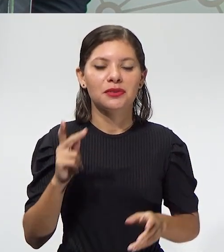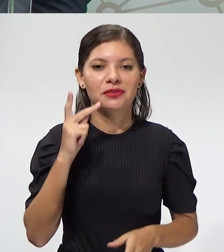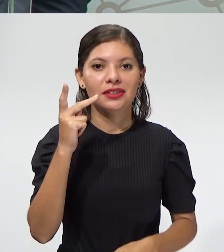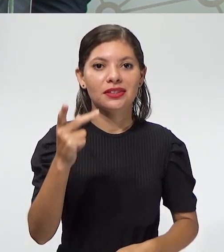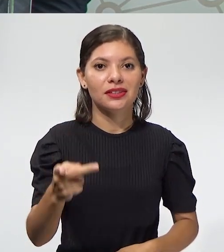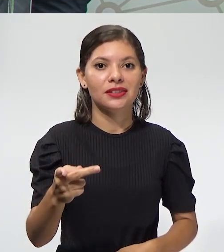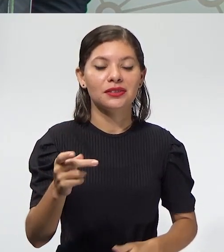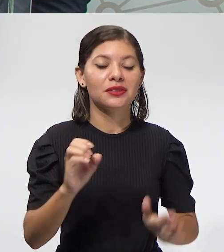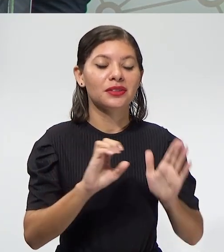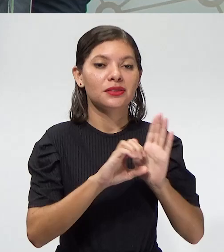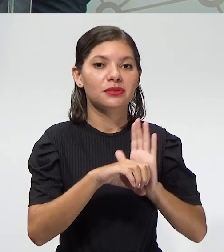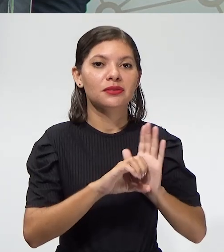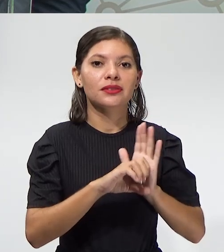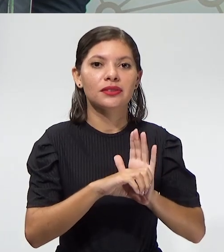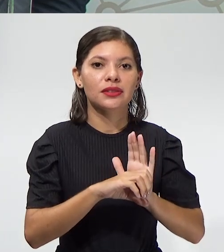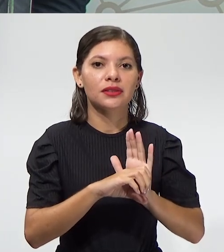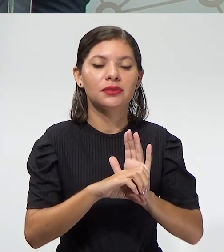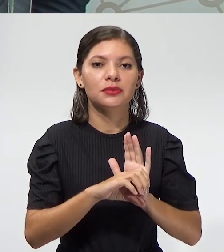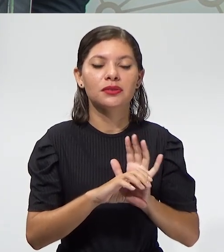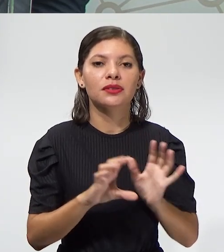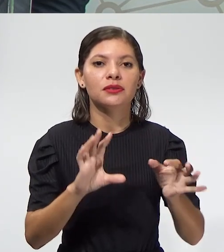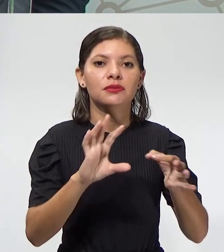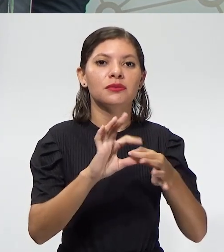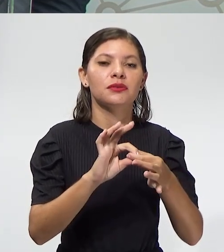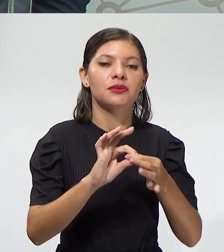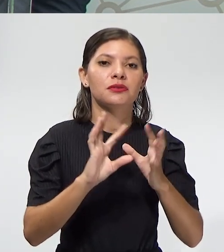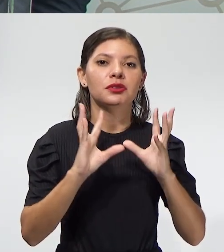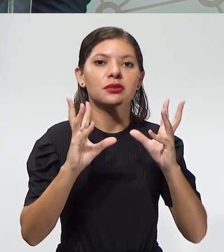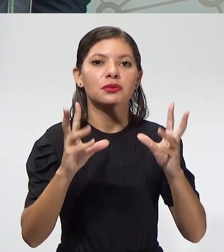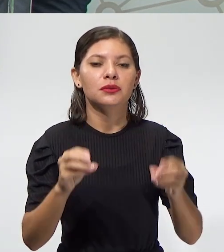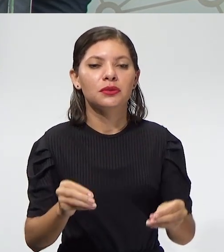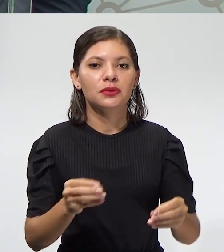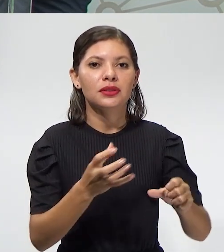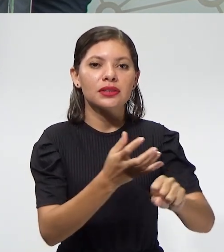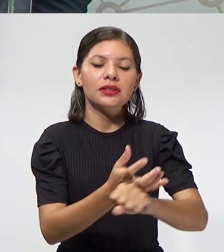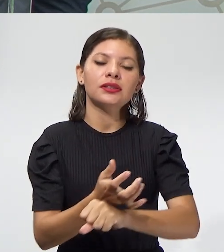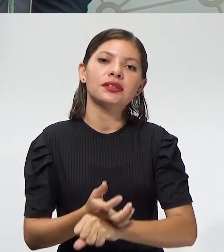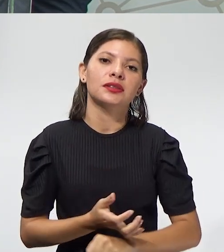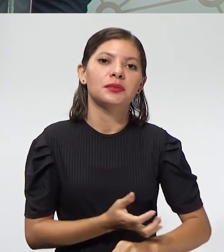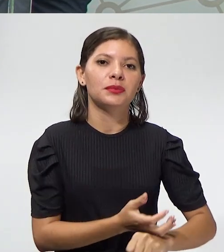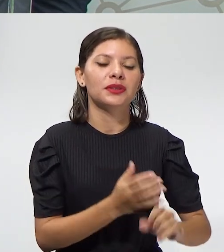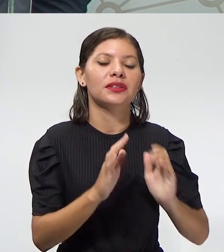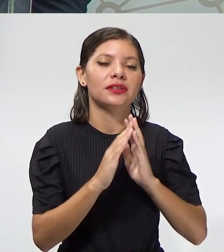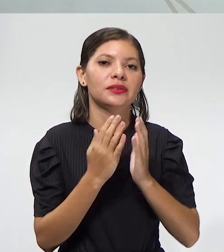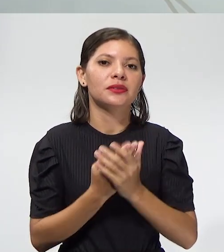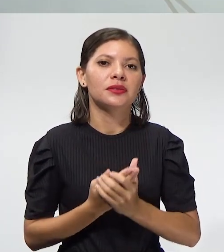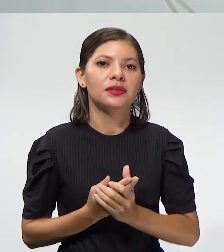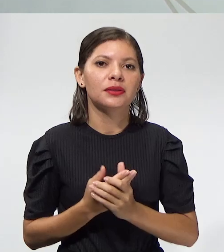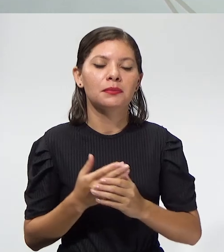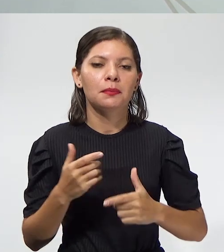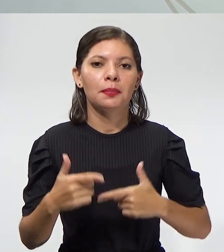gente não está falando só da nossa disciplina. A gente está falando de conceitos que envolvem